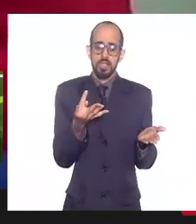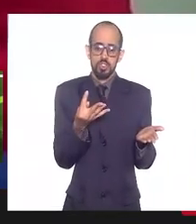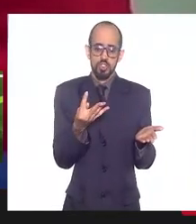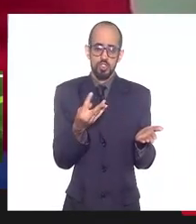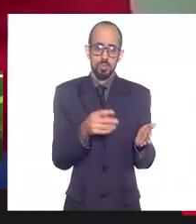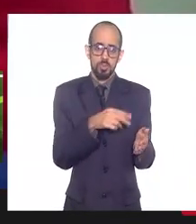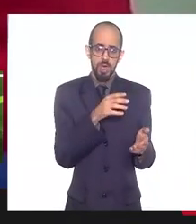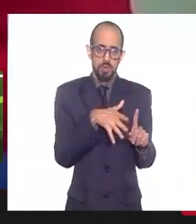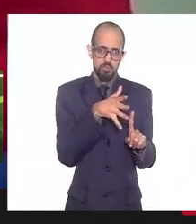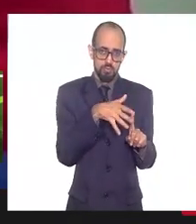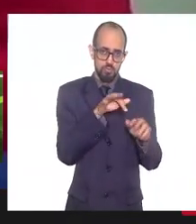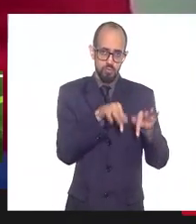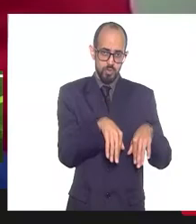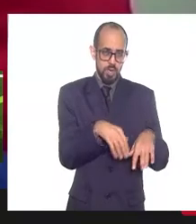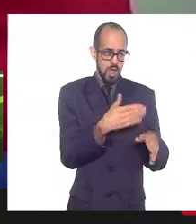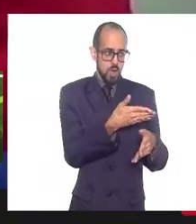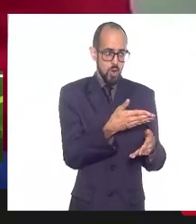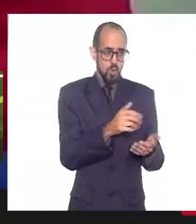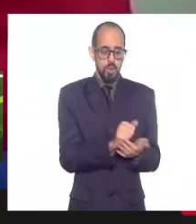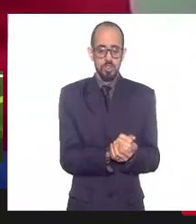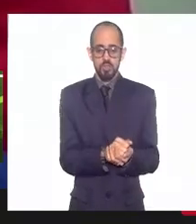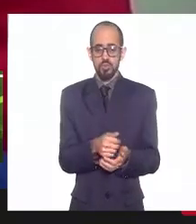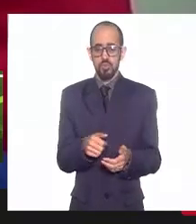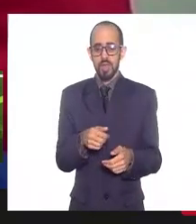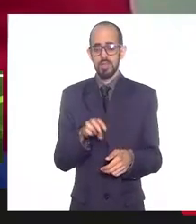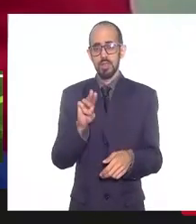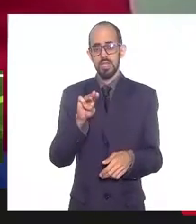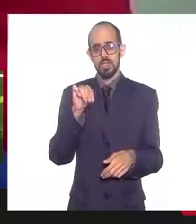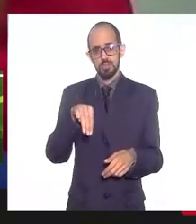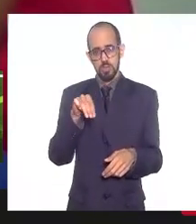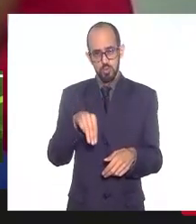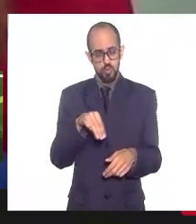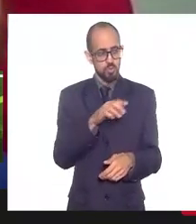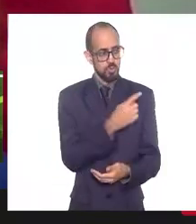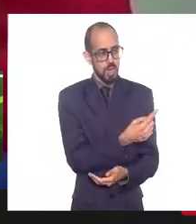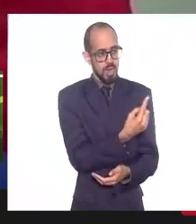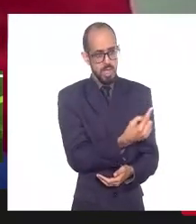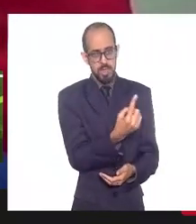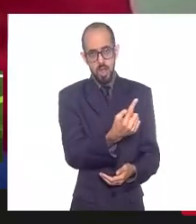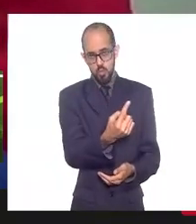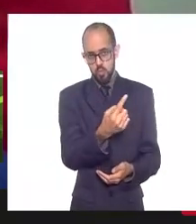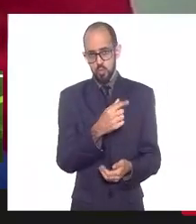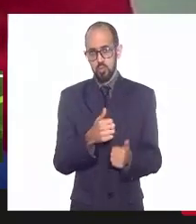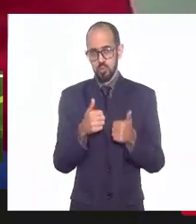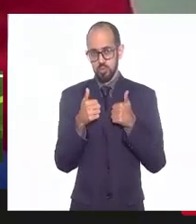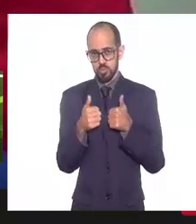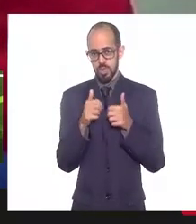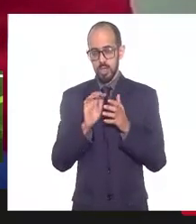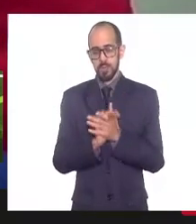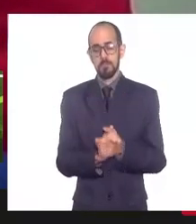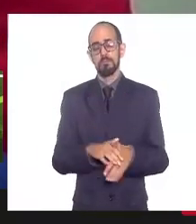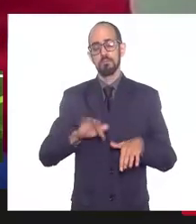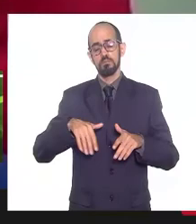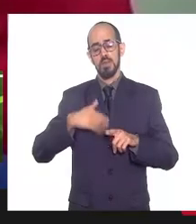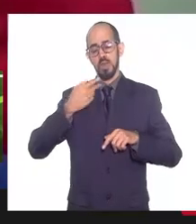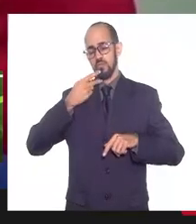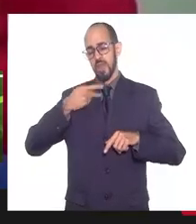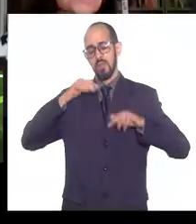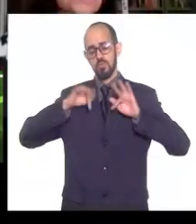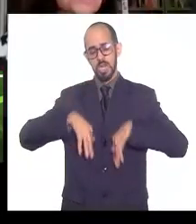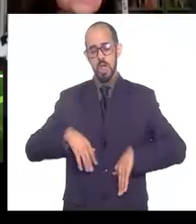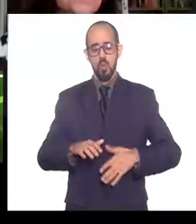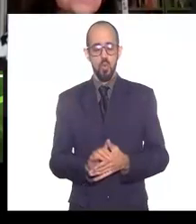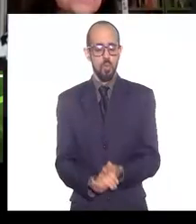considerações finais, e a gente vai conceder aí 3 minutos a cada palestrante para as suas considerações